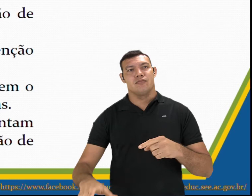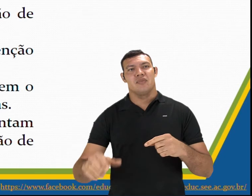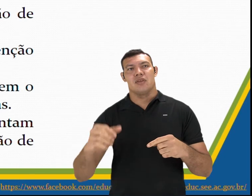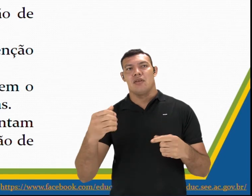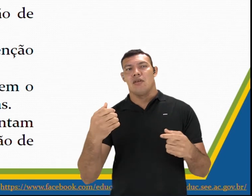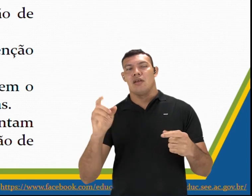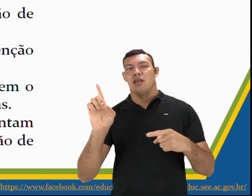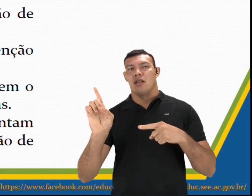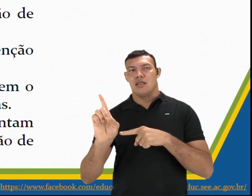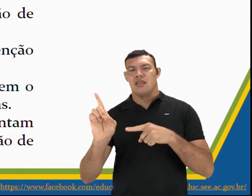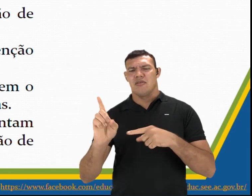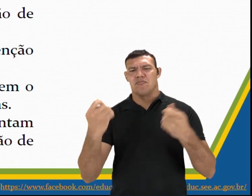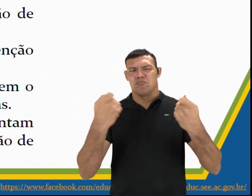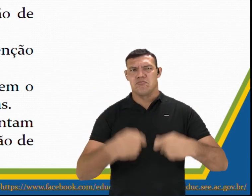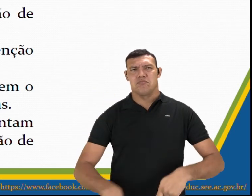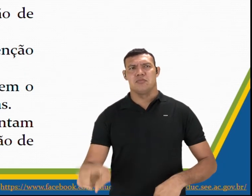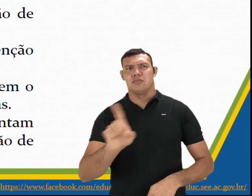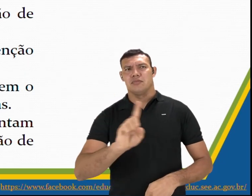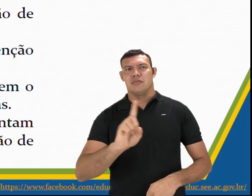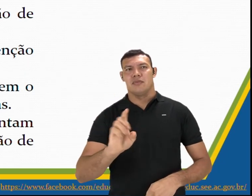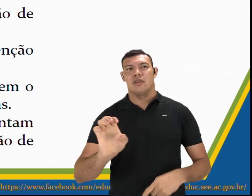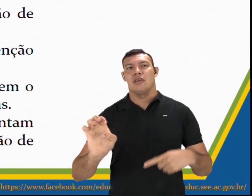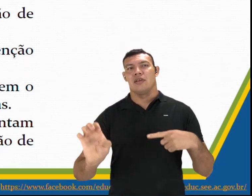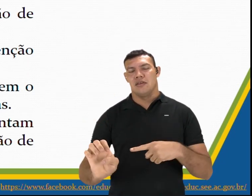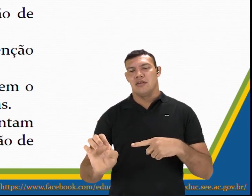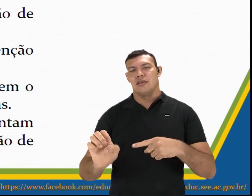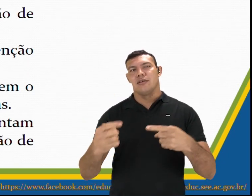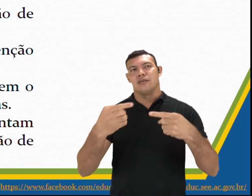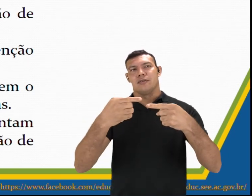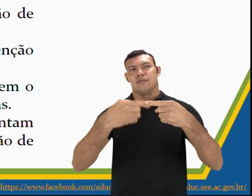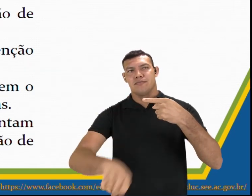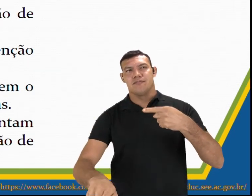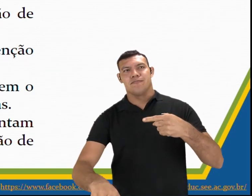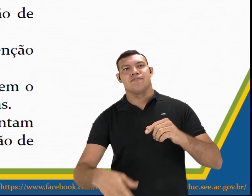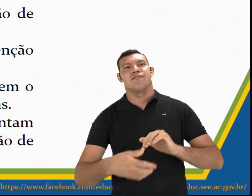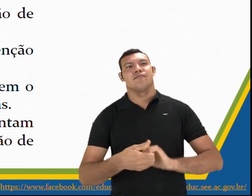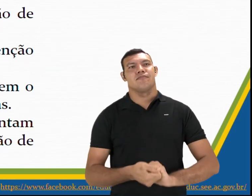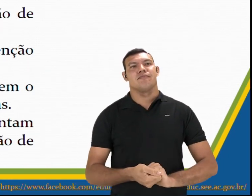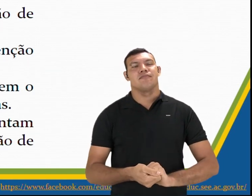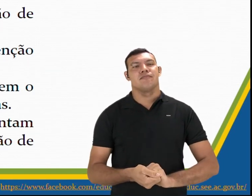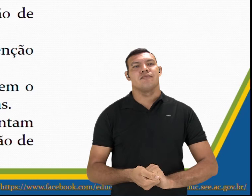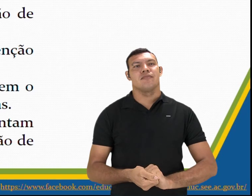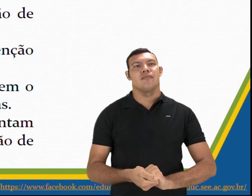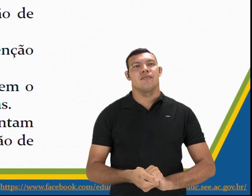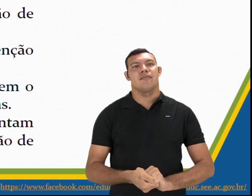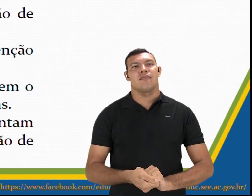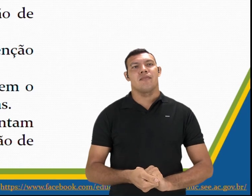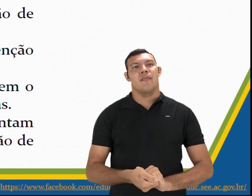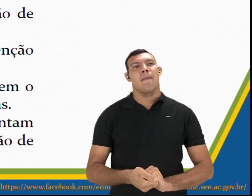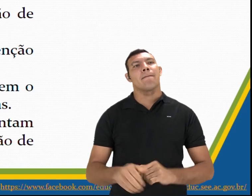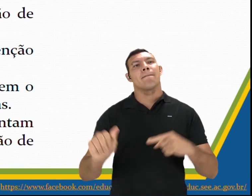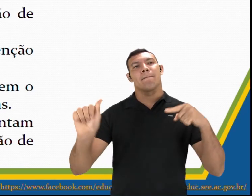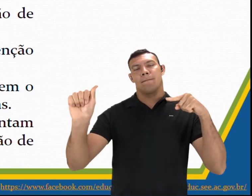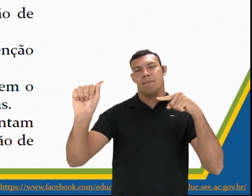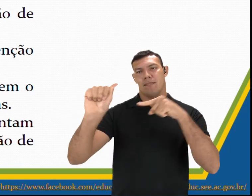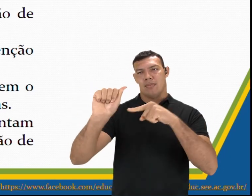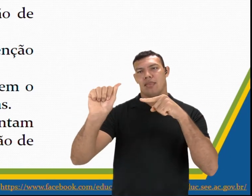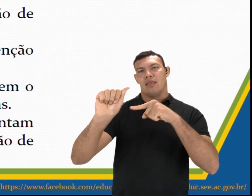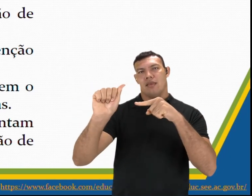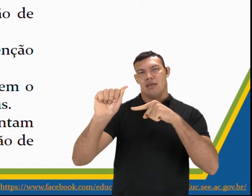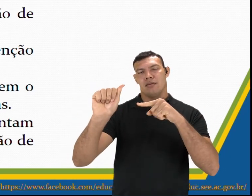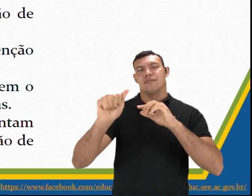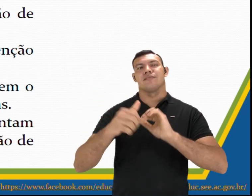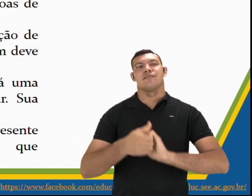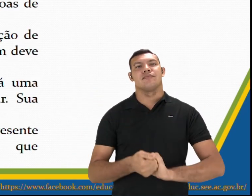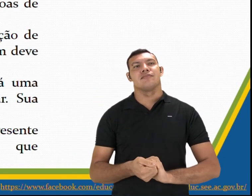discordante? Então, eu acho que a gente já viu aqui algumas dicas que a própria questão nos deu. Então, letra A seria correta,